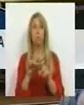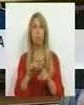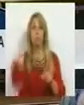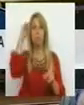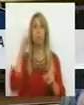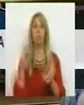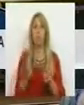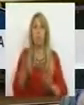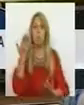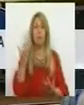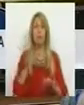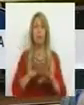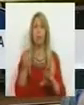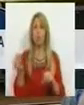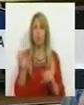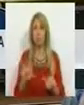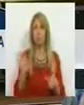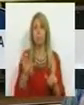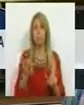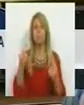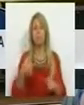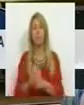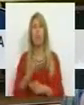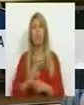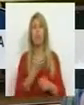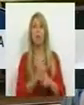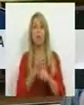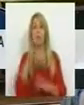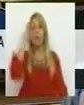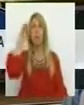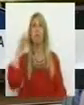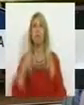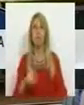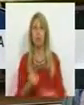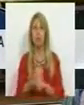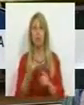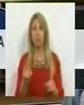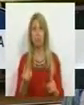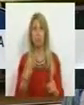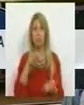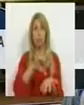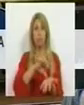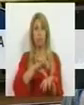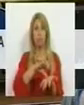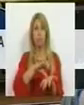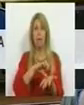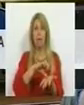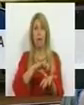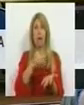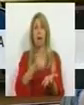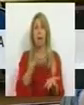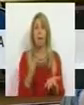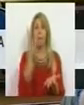tem e, pela sua própria natureza, tem uma atividade muito mais difícil por se centrar precisamente em três unidades